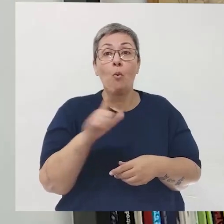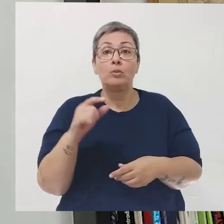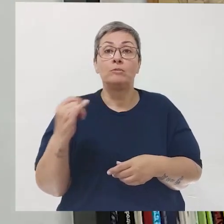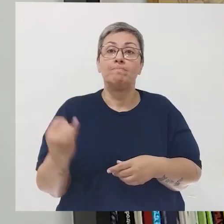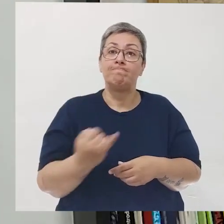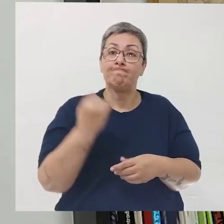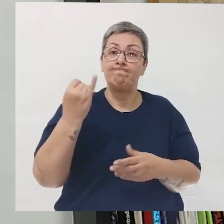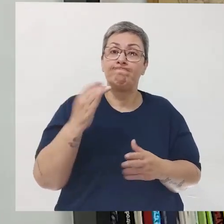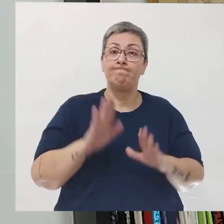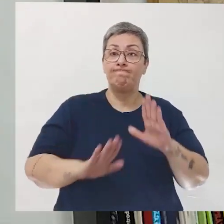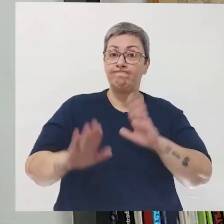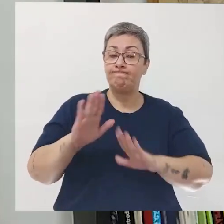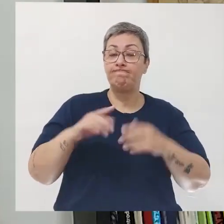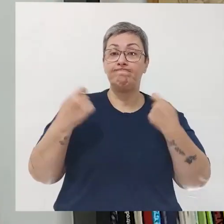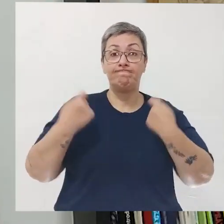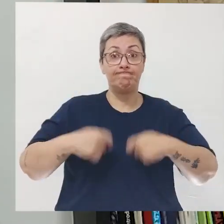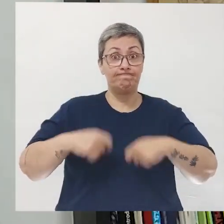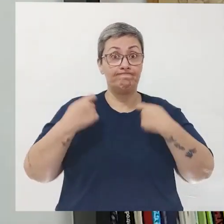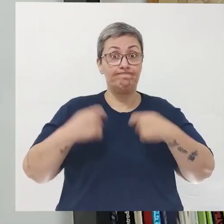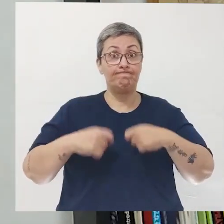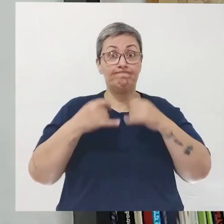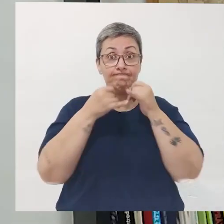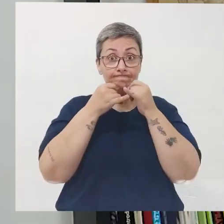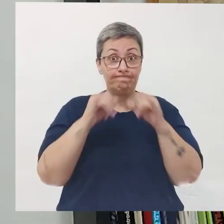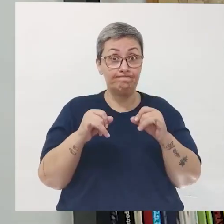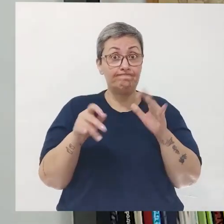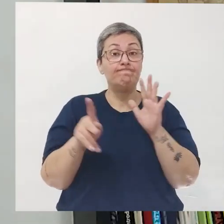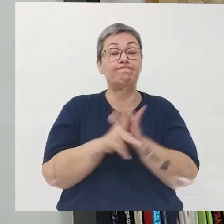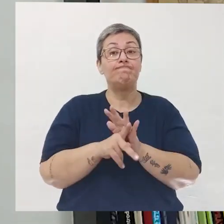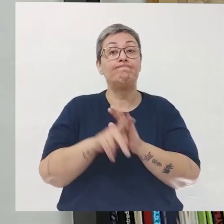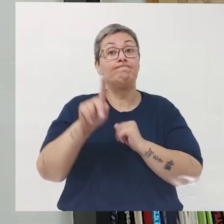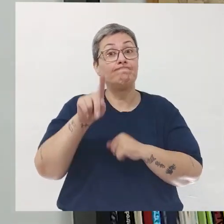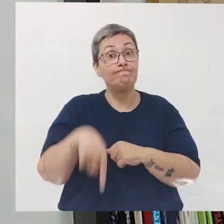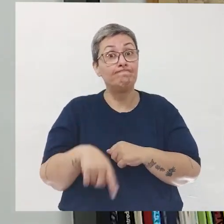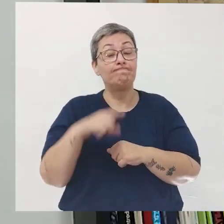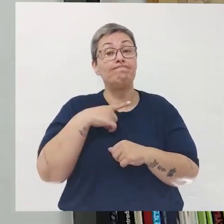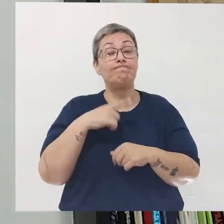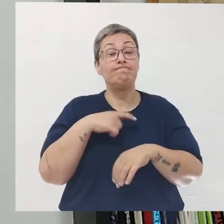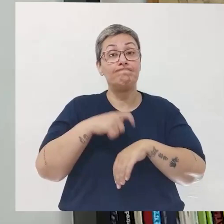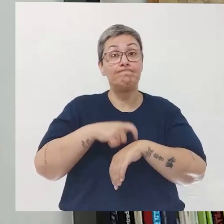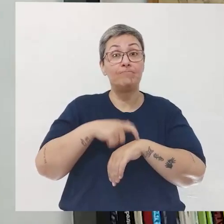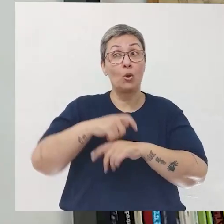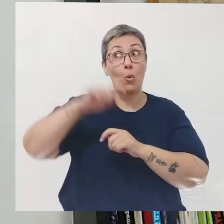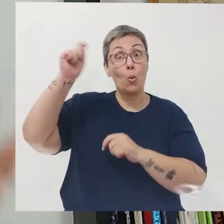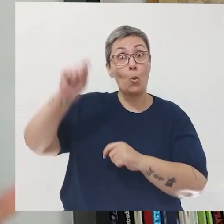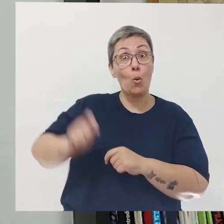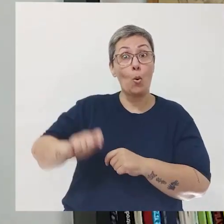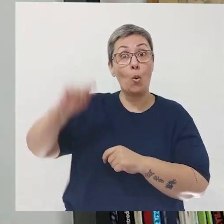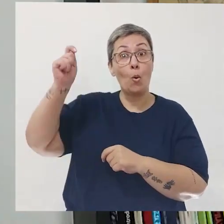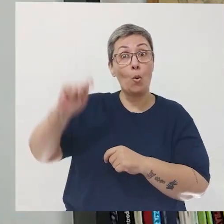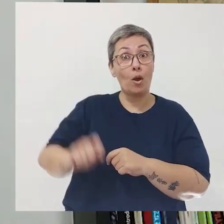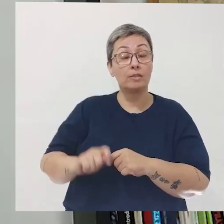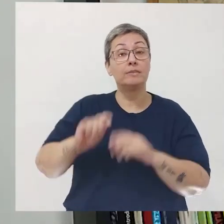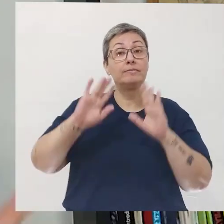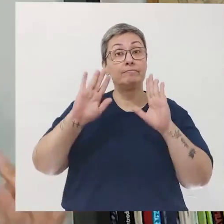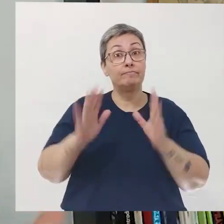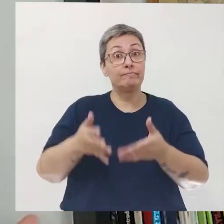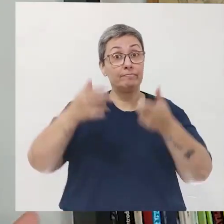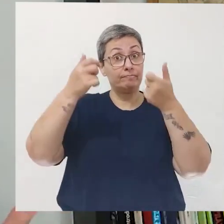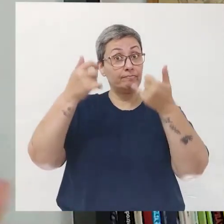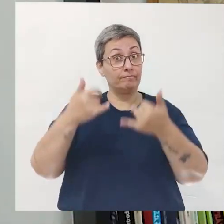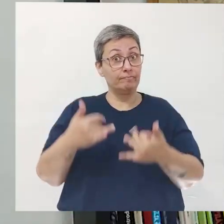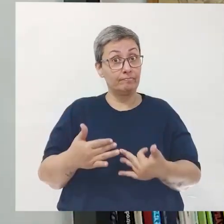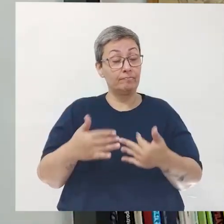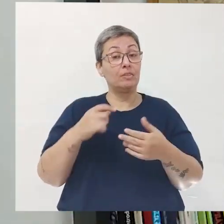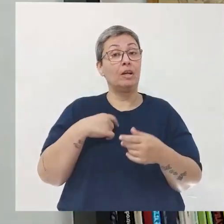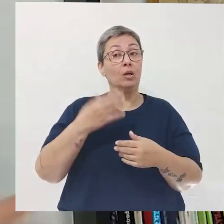um outro importante cuidado que a gente tem que ter em relação à eletricidade é o momento de soltar pipa. A gente